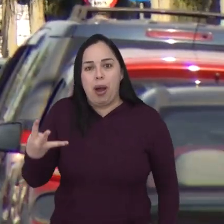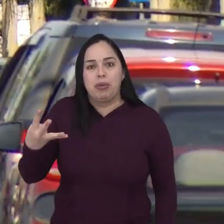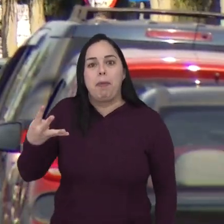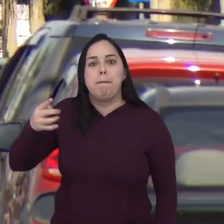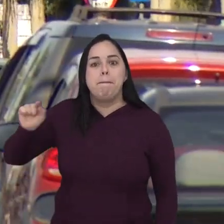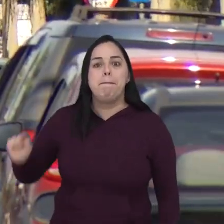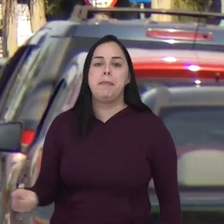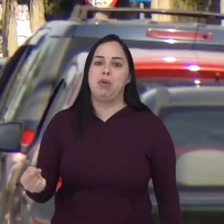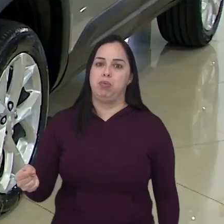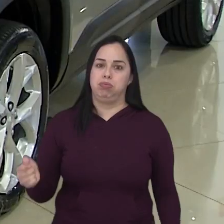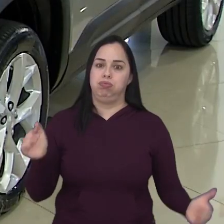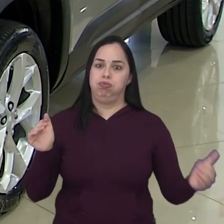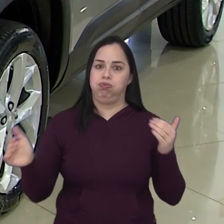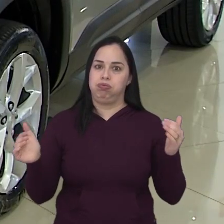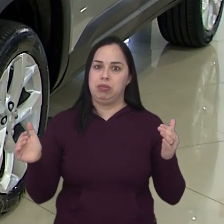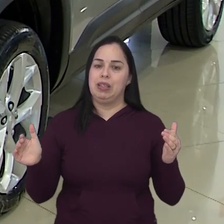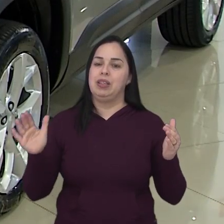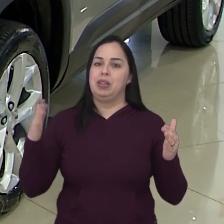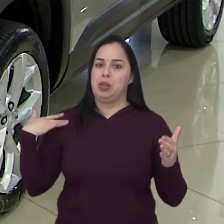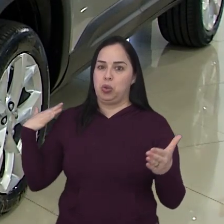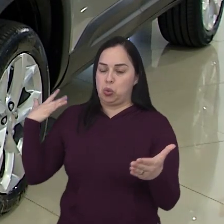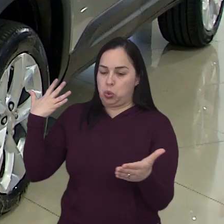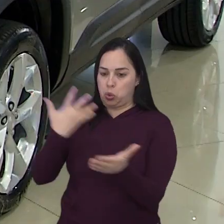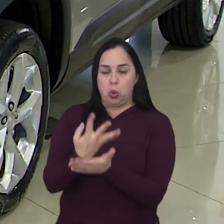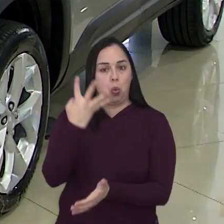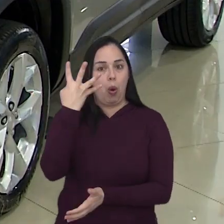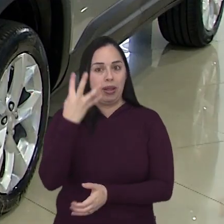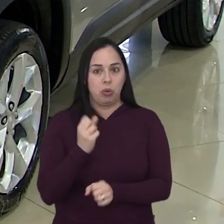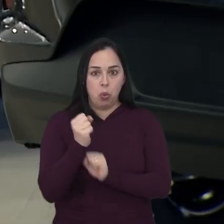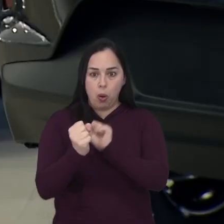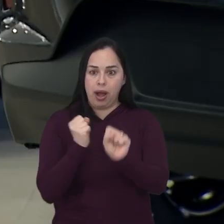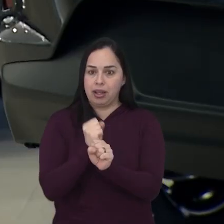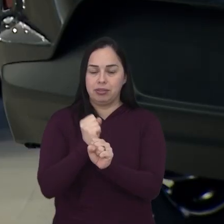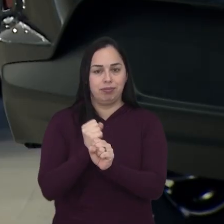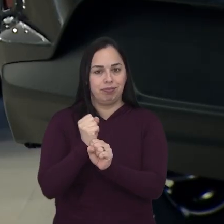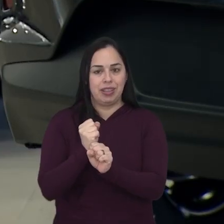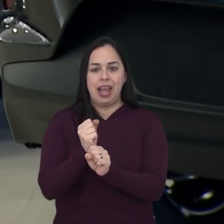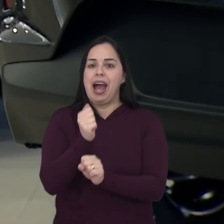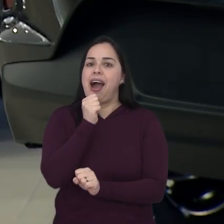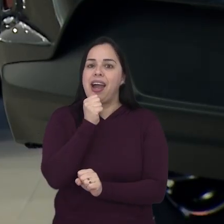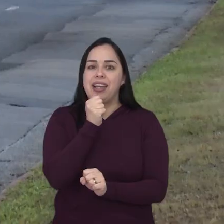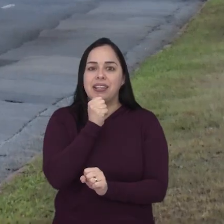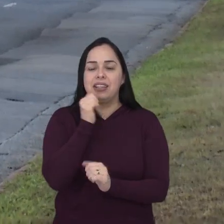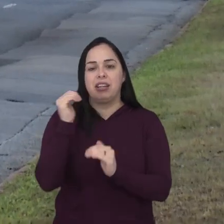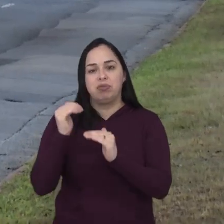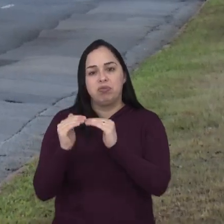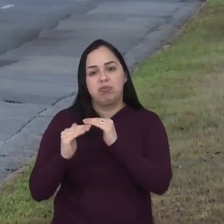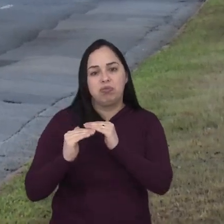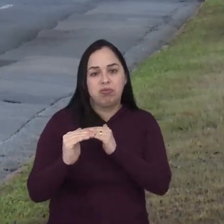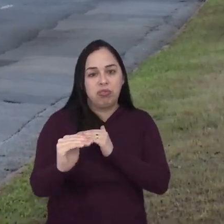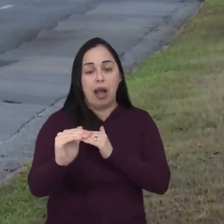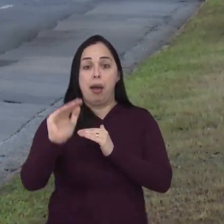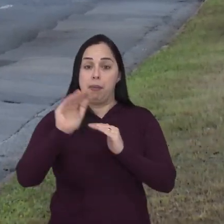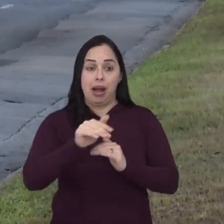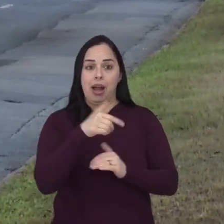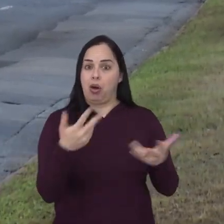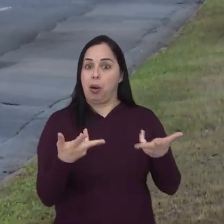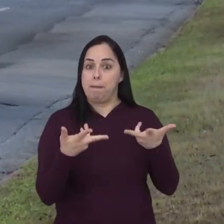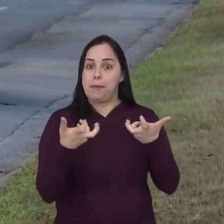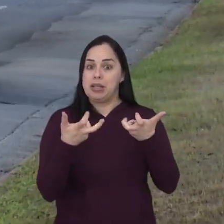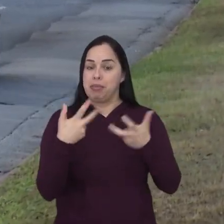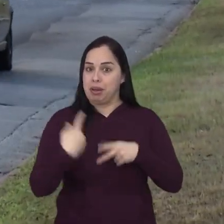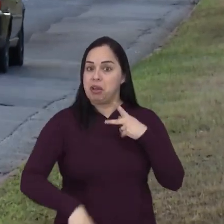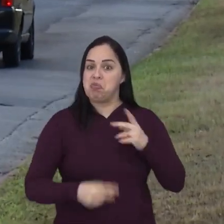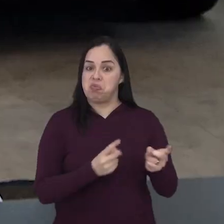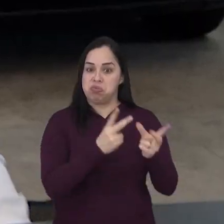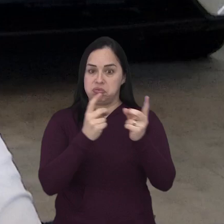de 2019. Nos últimos 4 anos, esse número não tinha sido superado. E o resultado positivo também foi sentido em